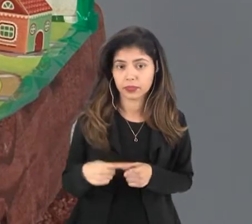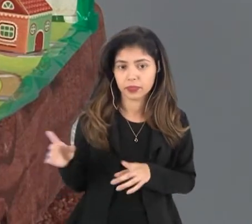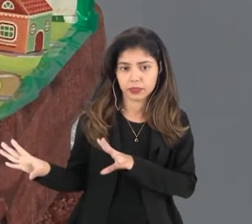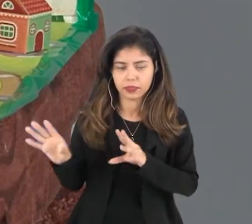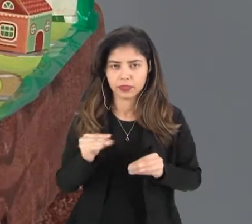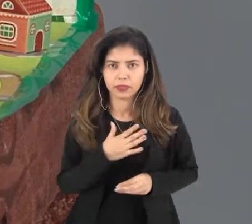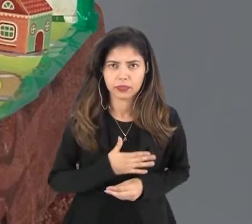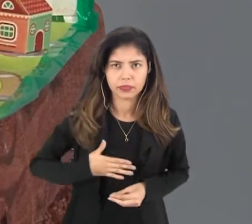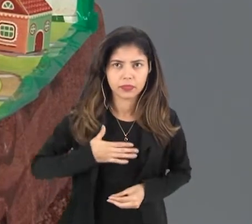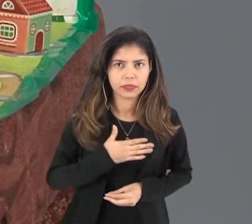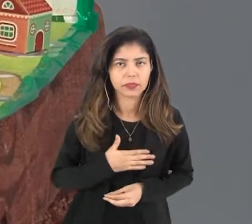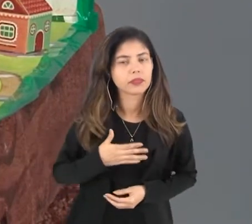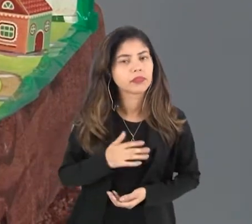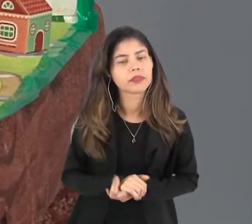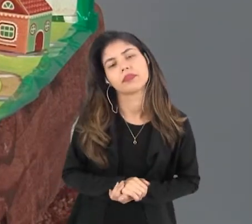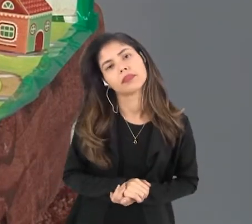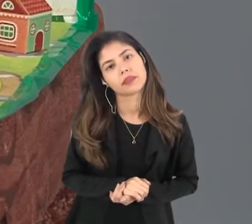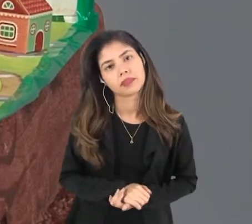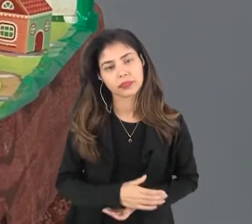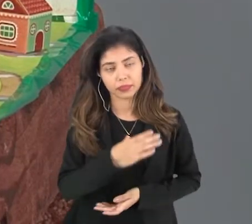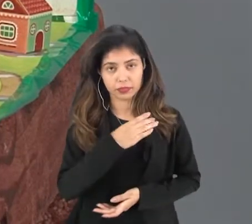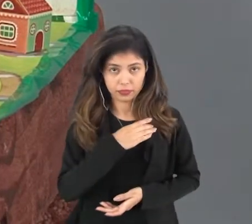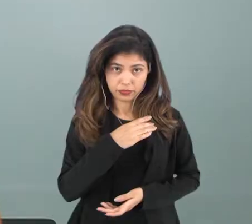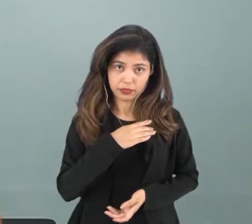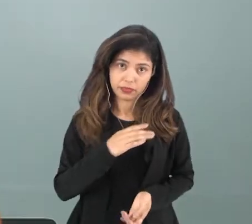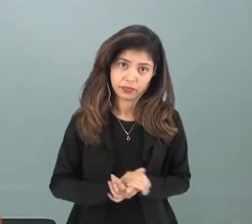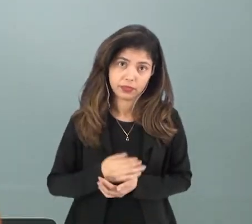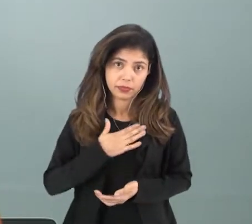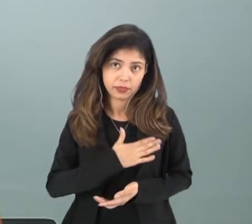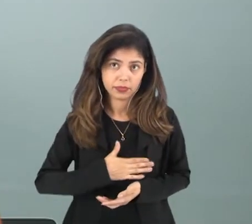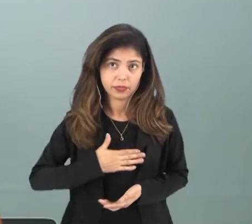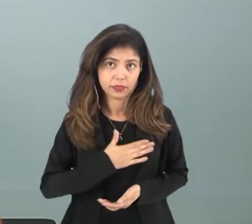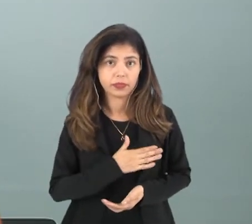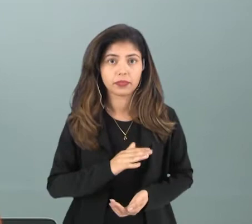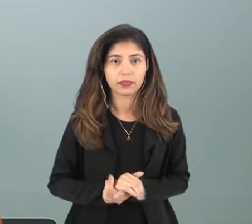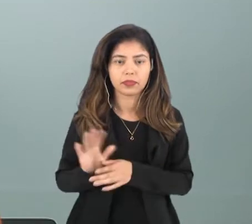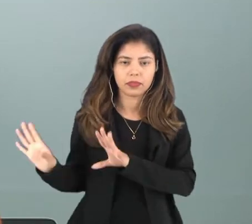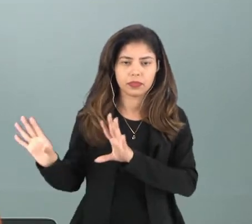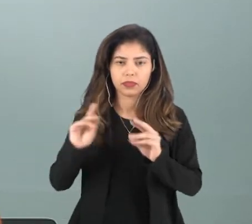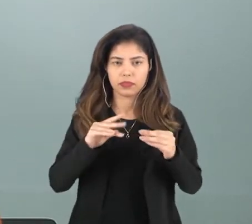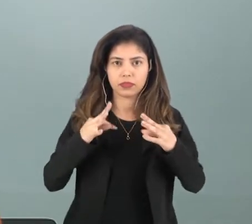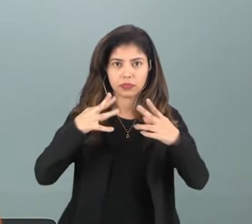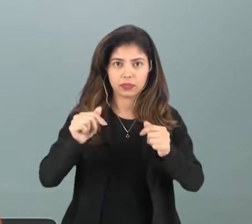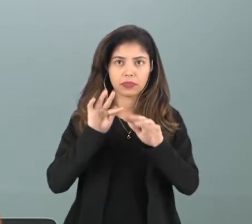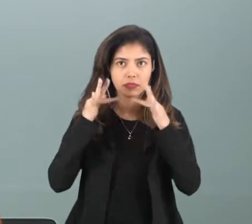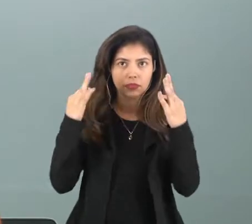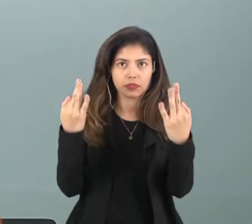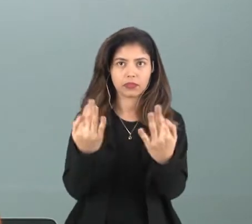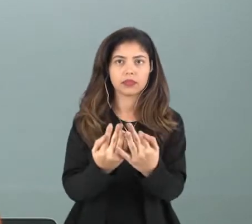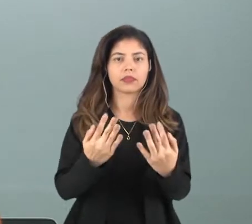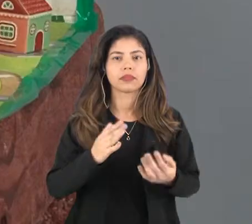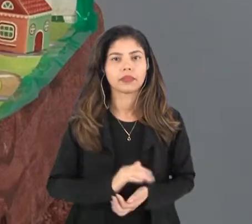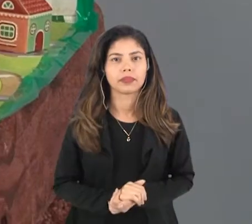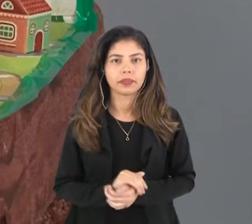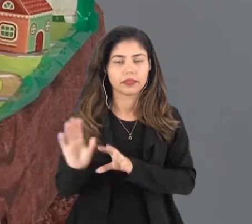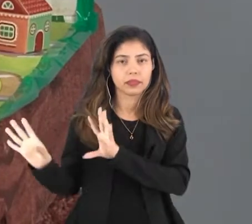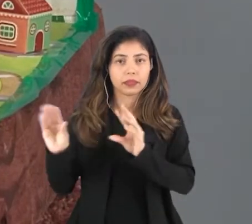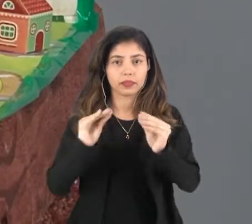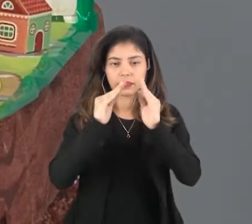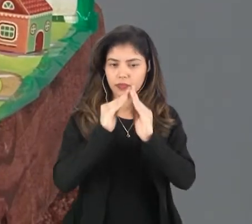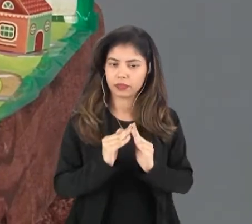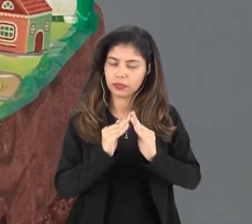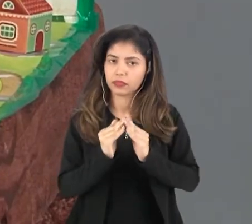começou a gostar da cidade. Ela gostou, aí trouxe toda a família dela para vir morar aqui